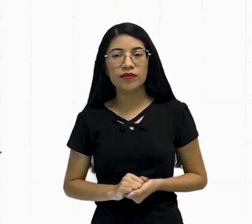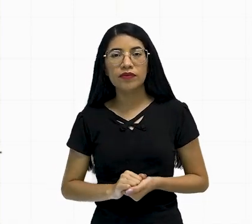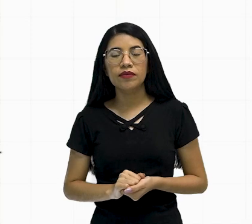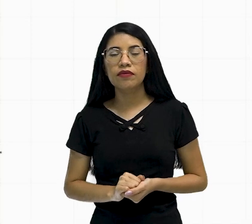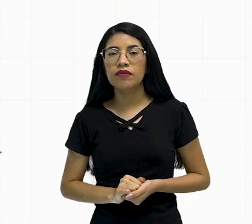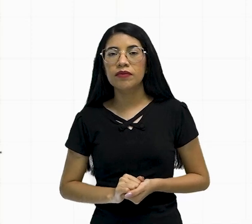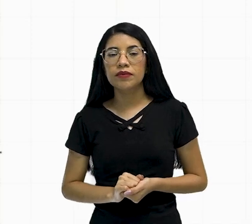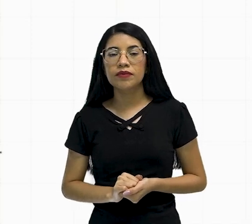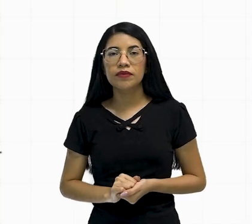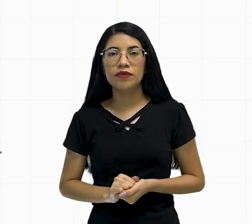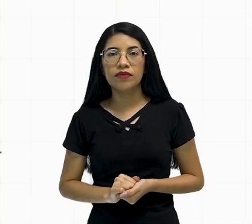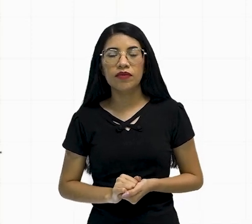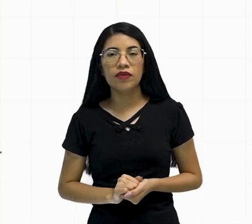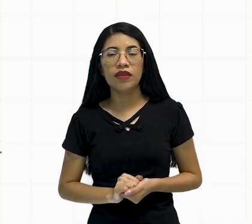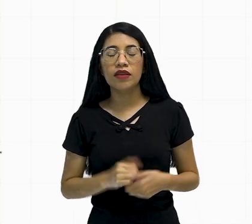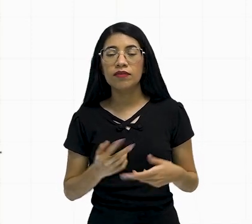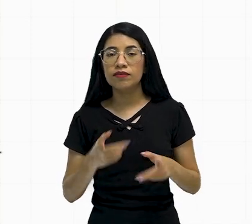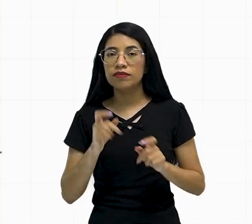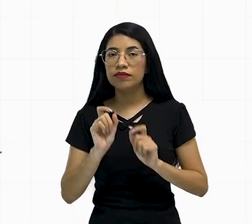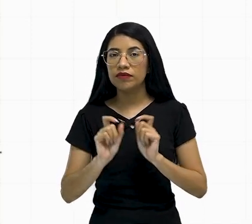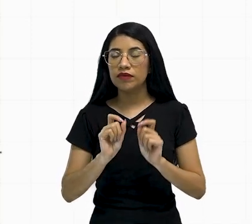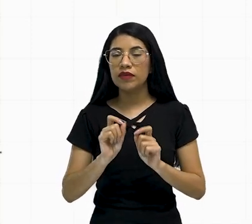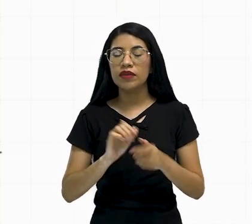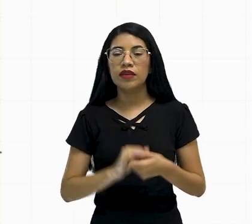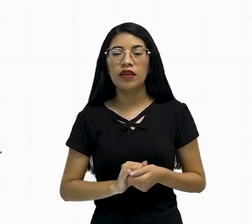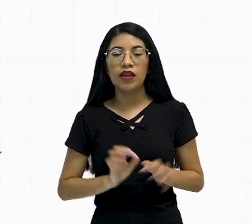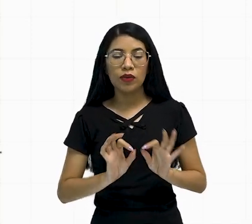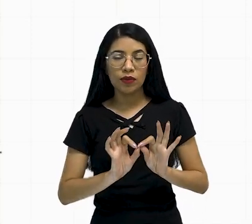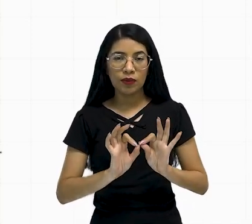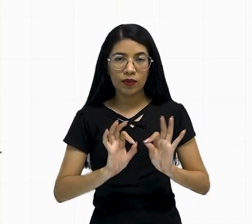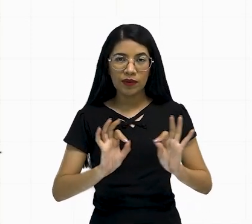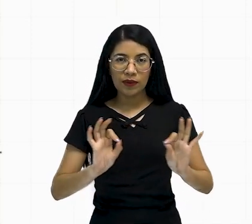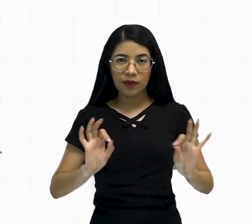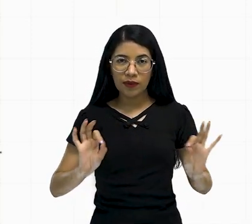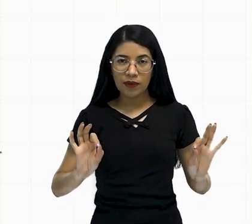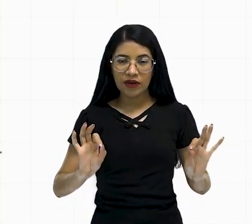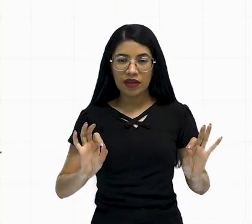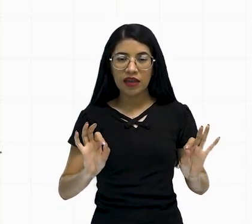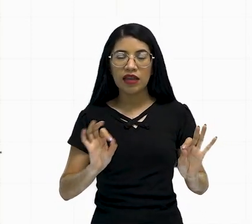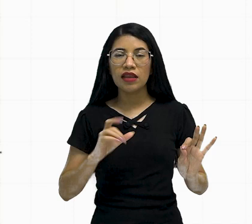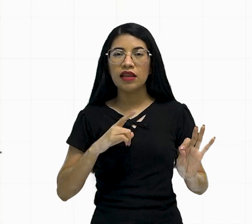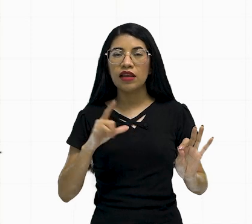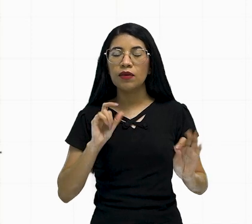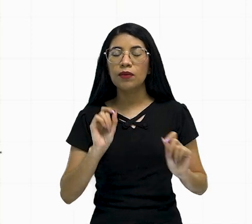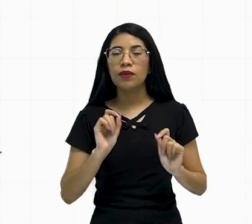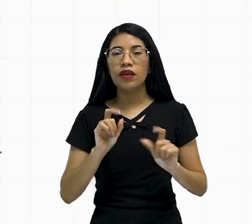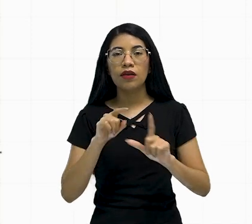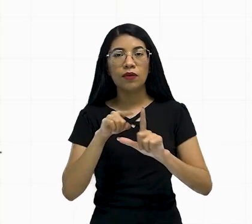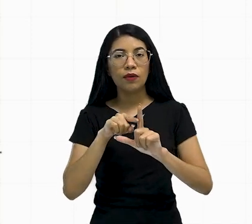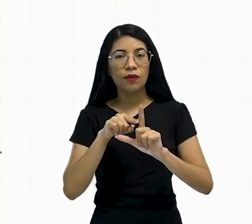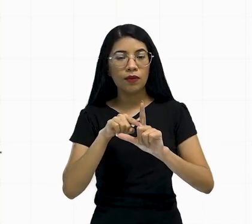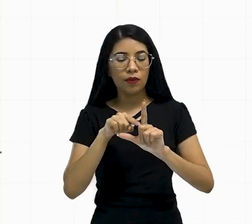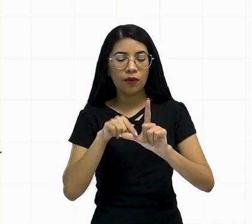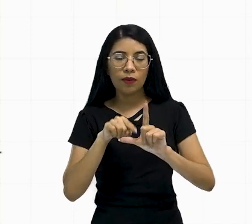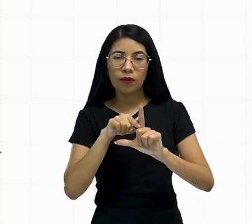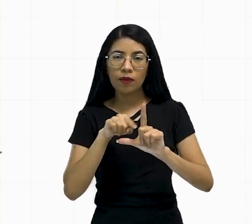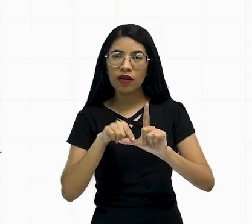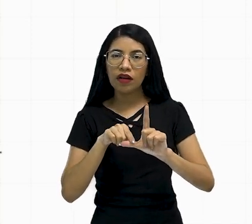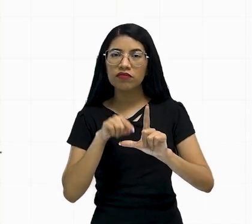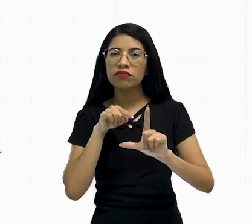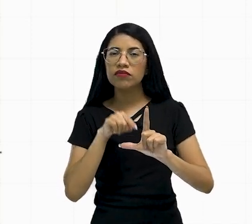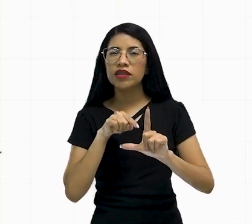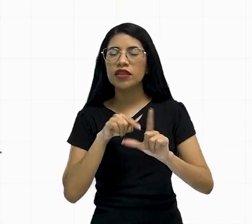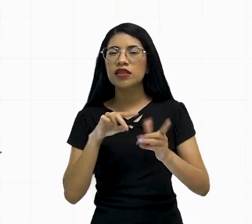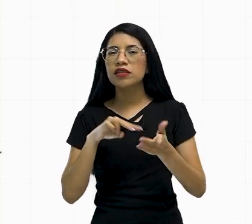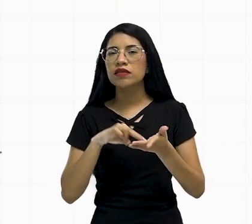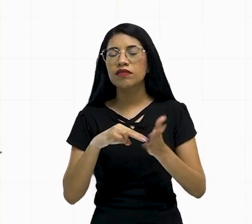Estando aqui esse segmento de reta, verifiquem que aqui embaixo nós temos justamente esse quadradozinho aqui.